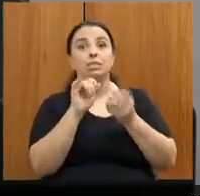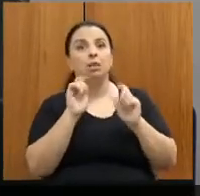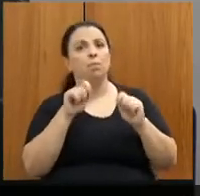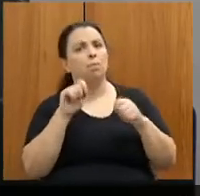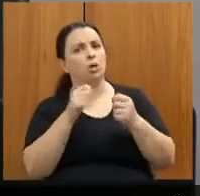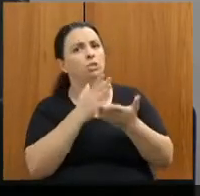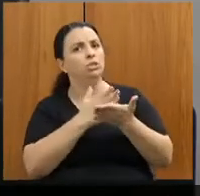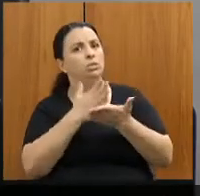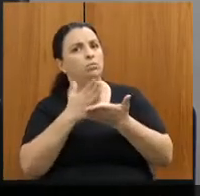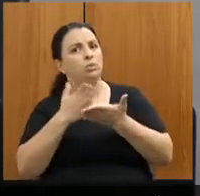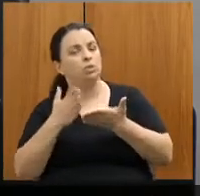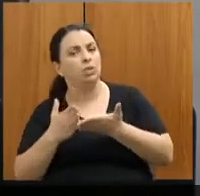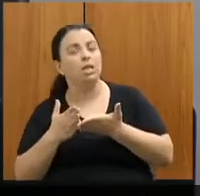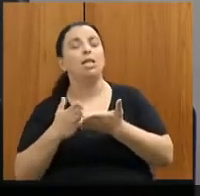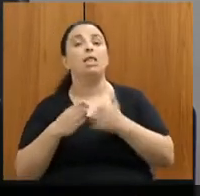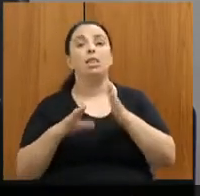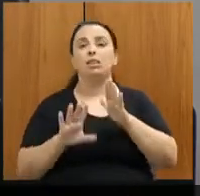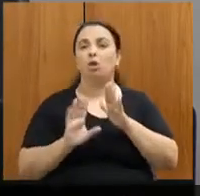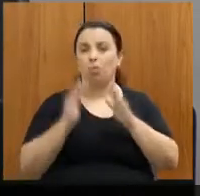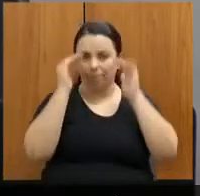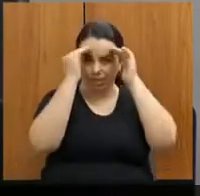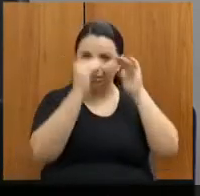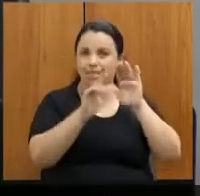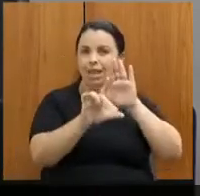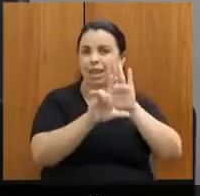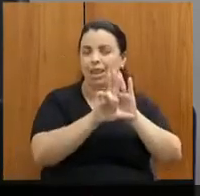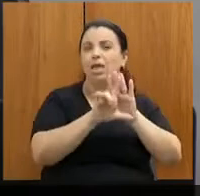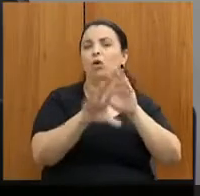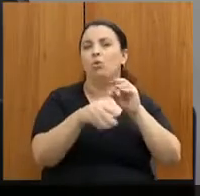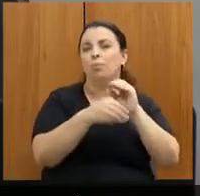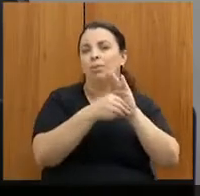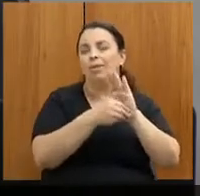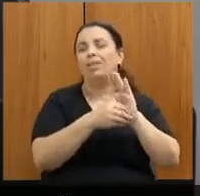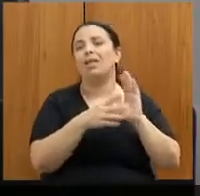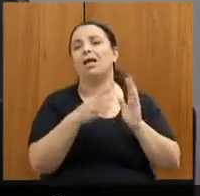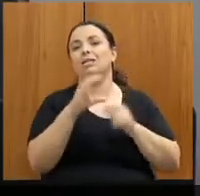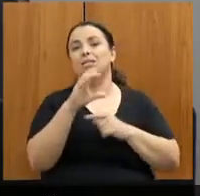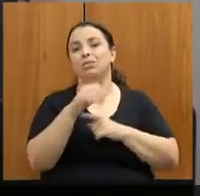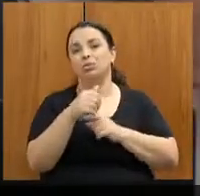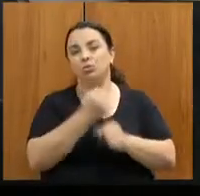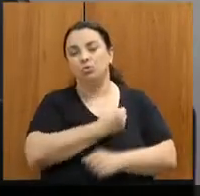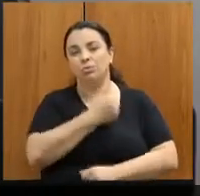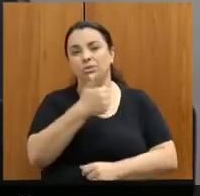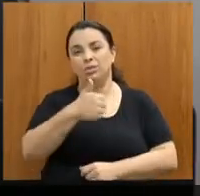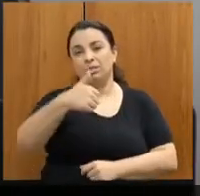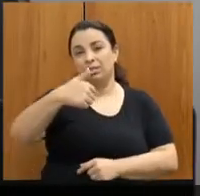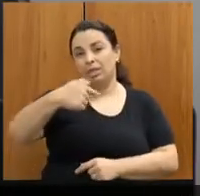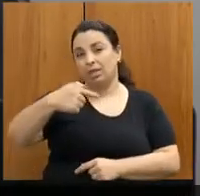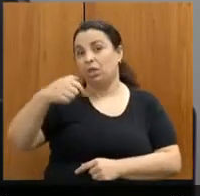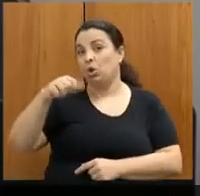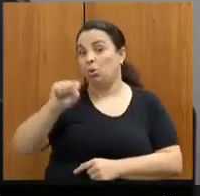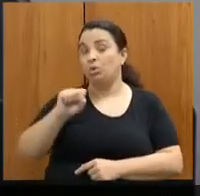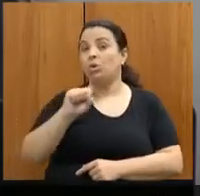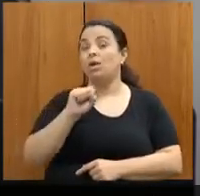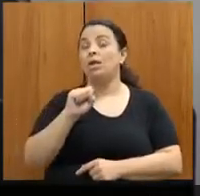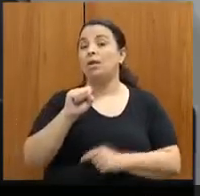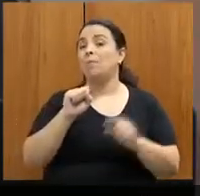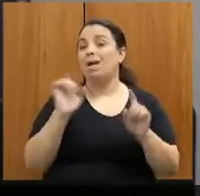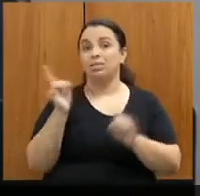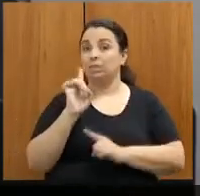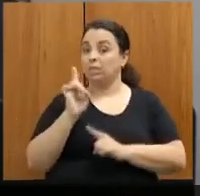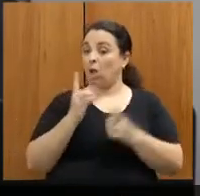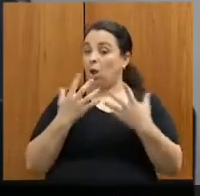da lei complementar 178 sem sem sem adesão ao regime seria o caso